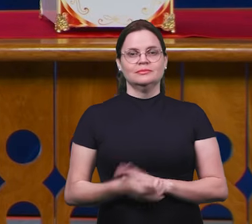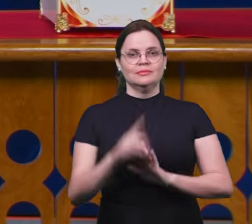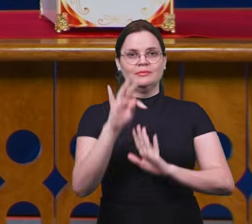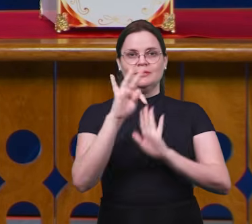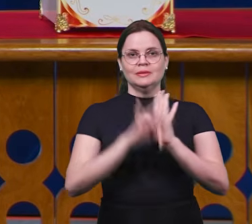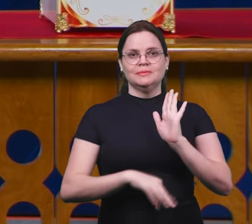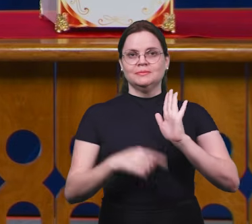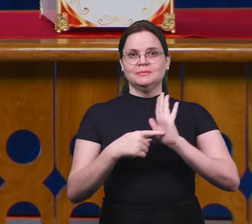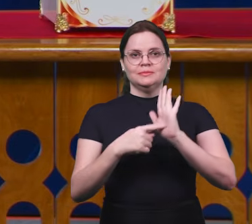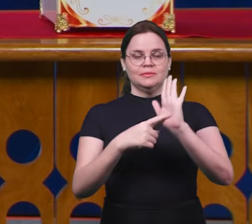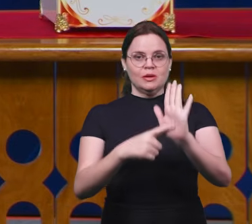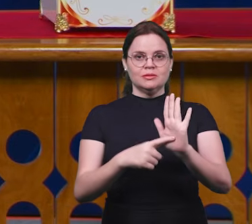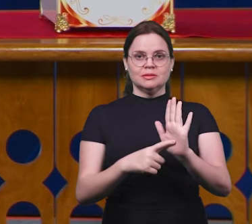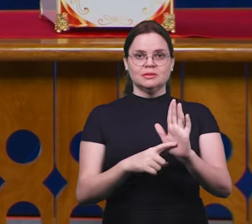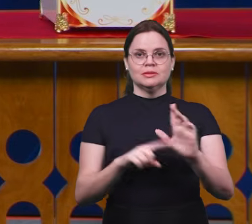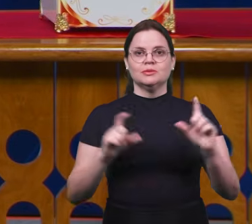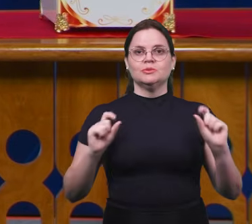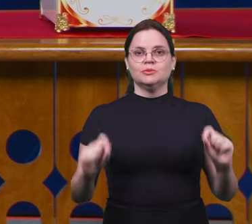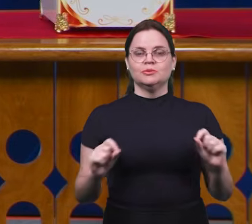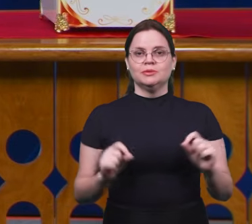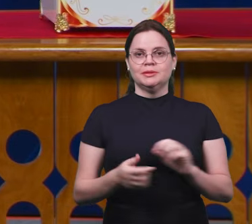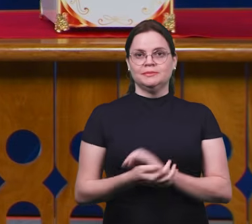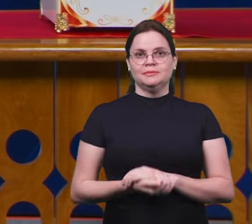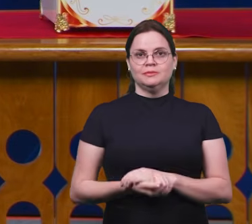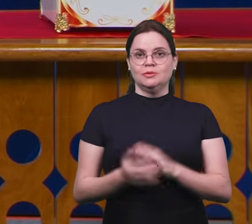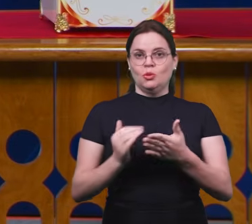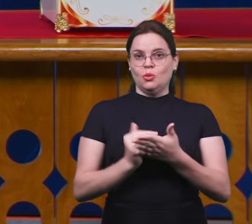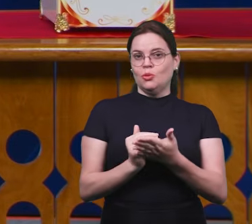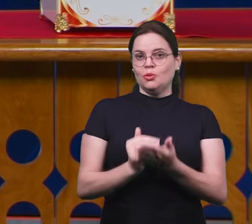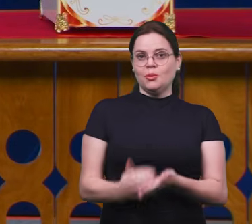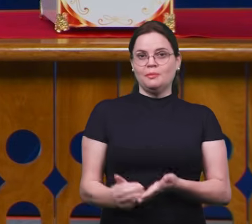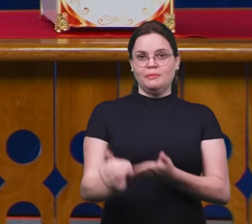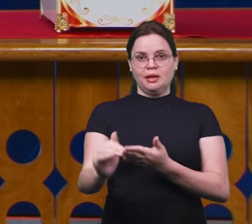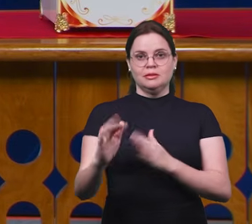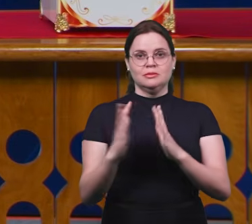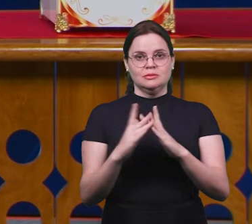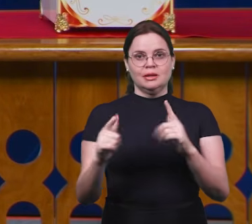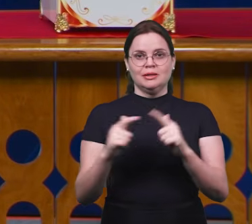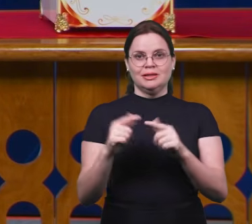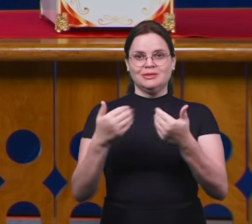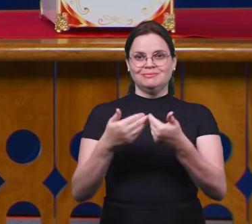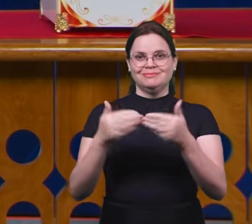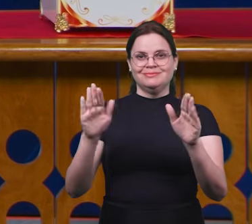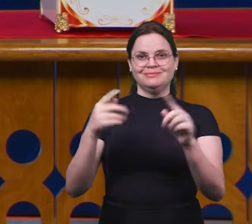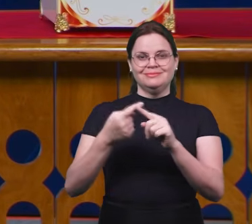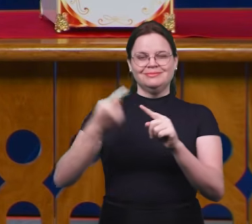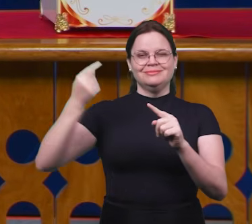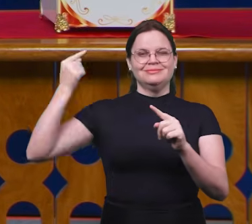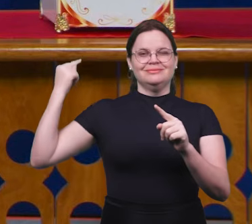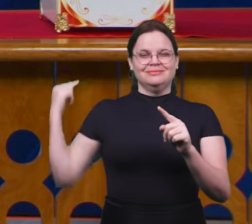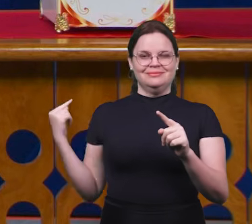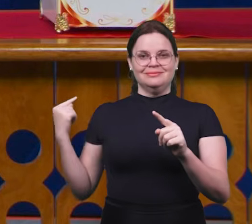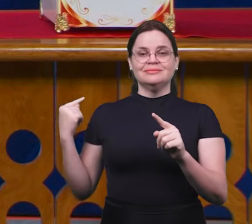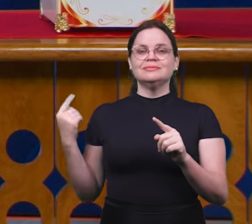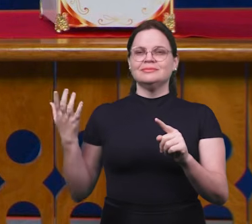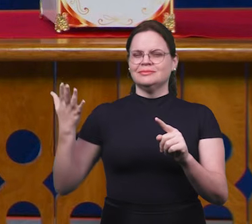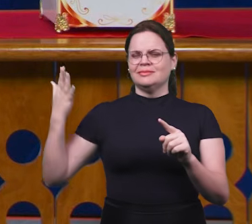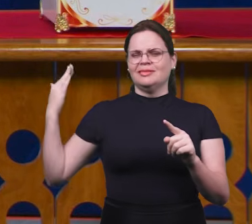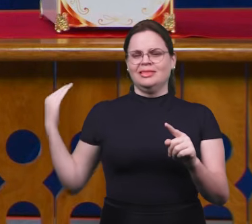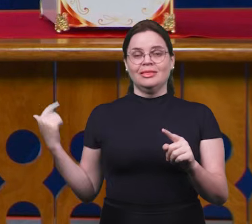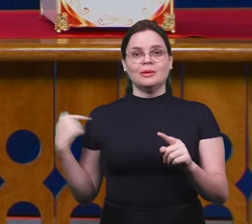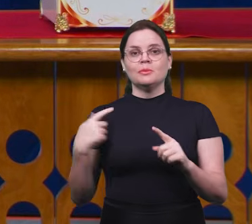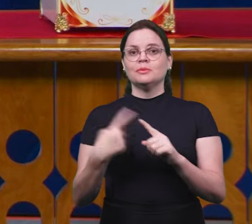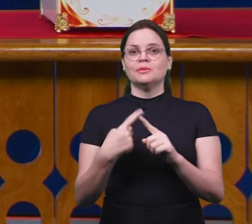Esse texto nos fala do início da igreja, quando